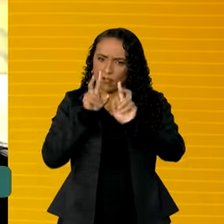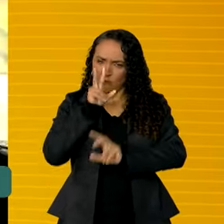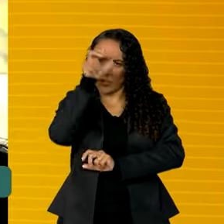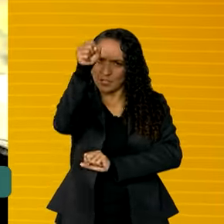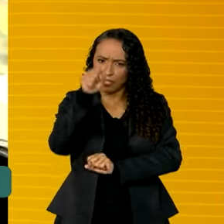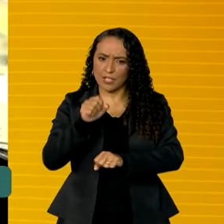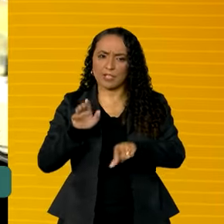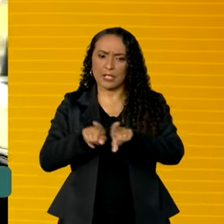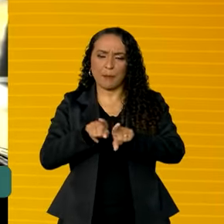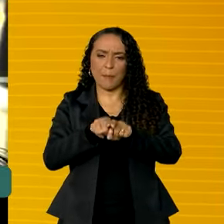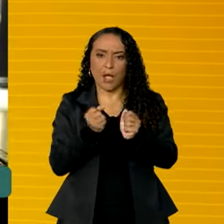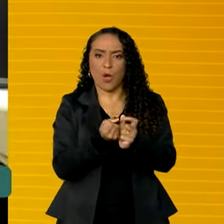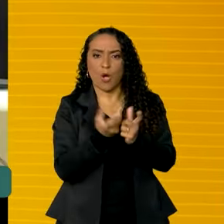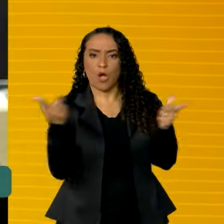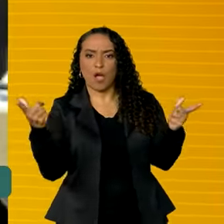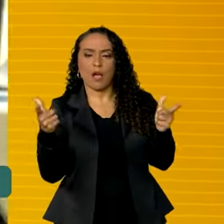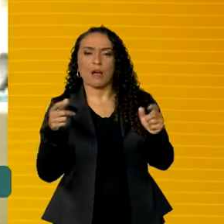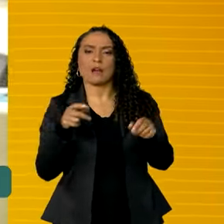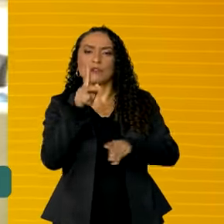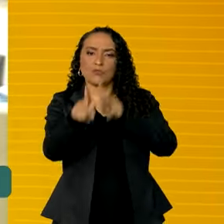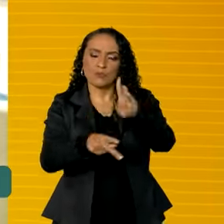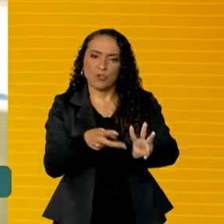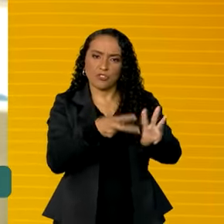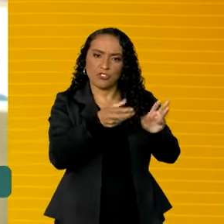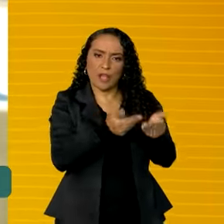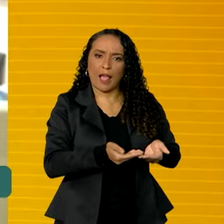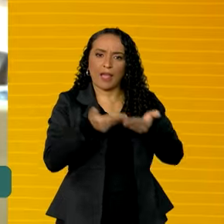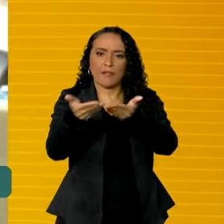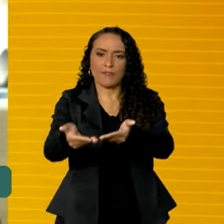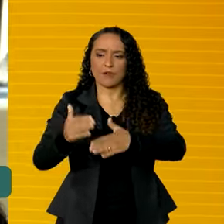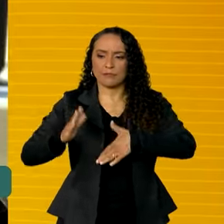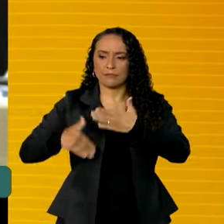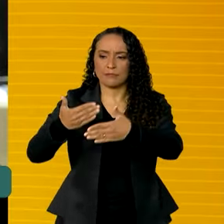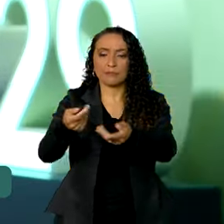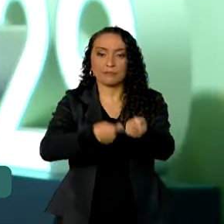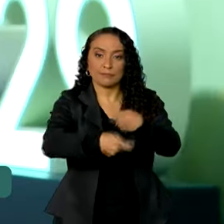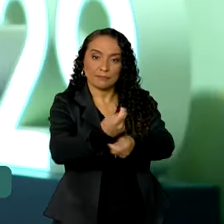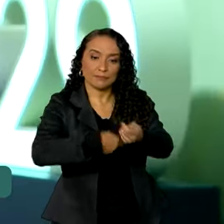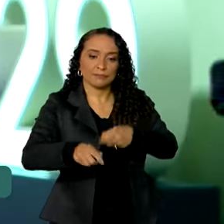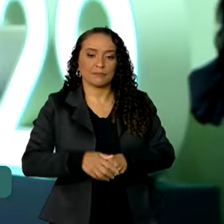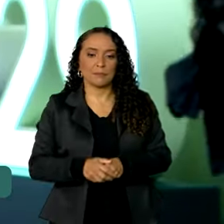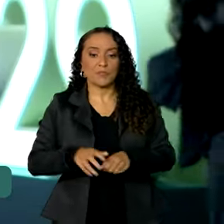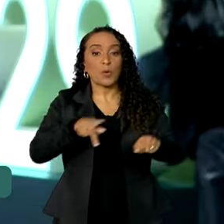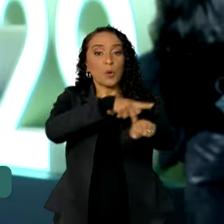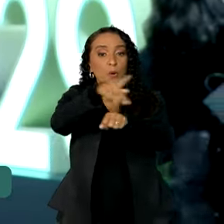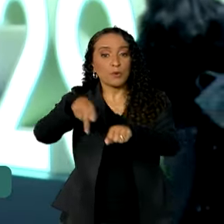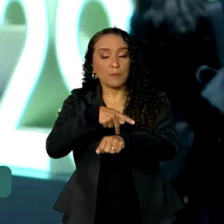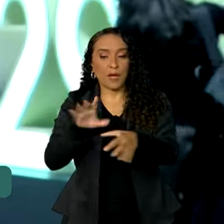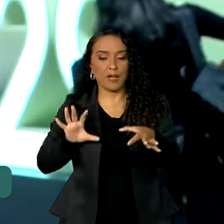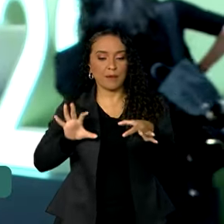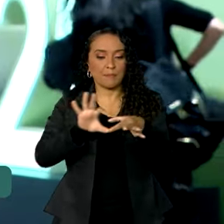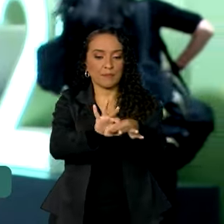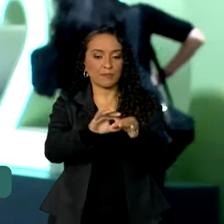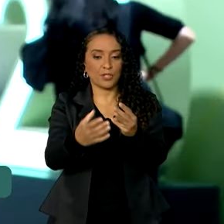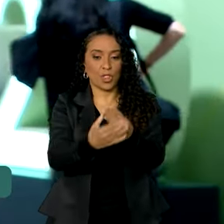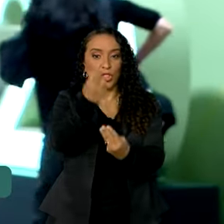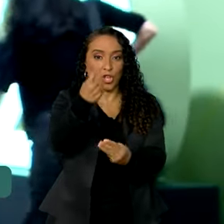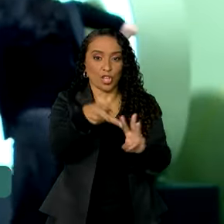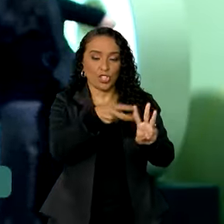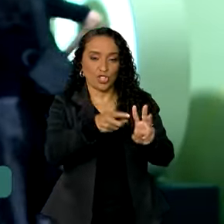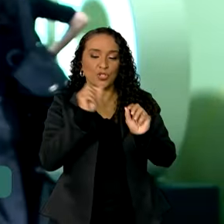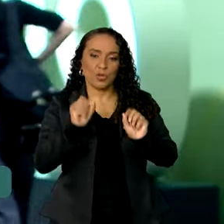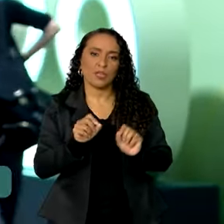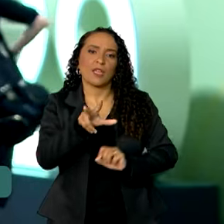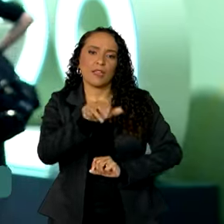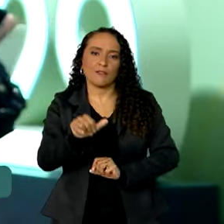fortalecido as proposições que os povos indígenas têm levado nesse processo de negociação. Os países integrantes da Troika Indígena